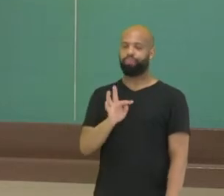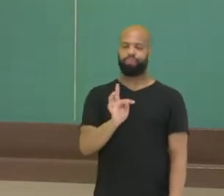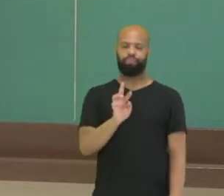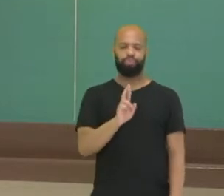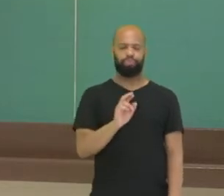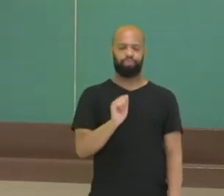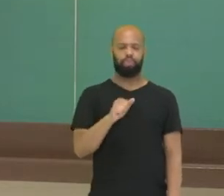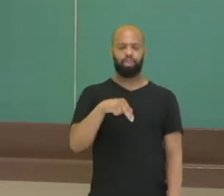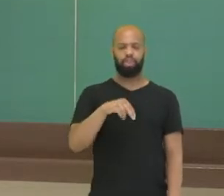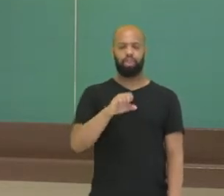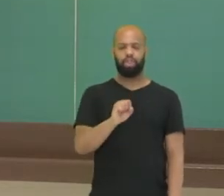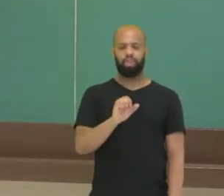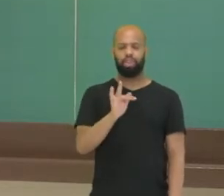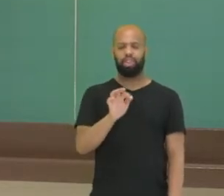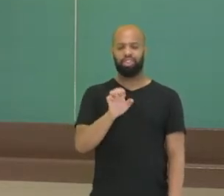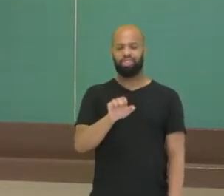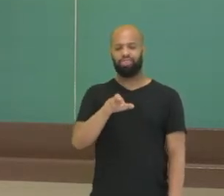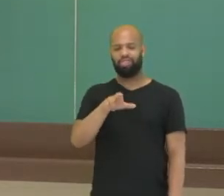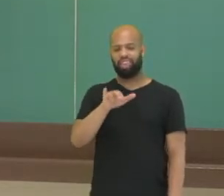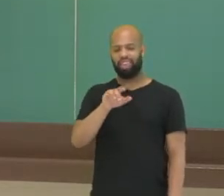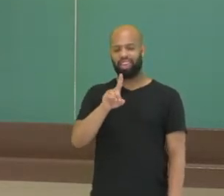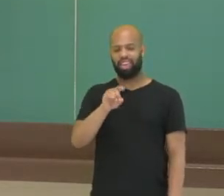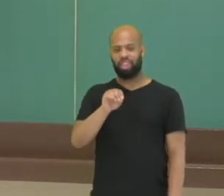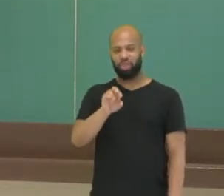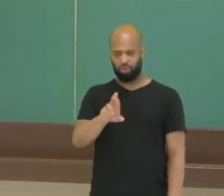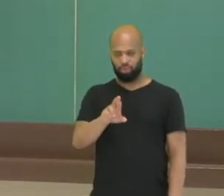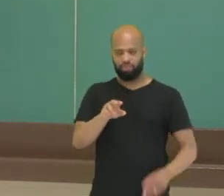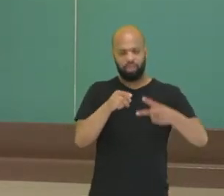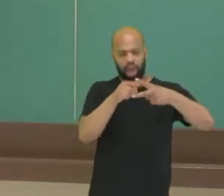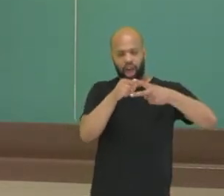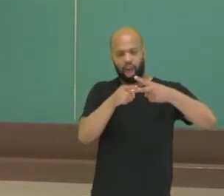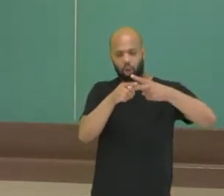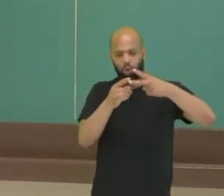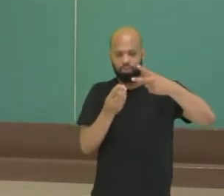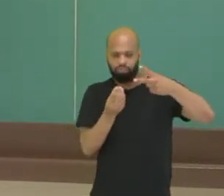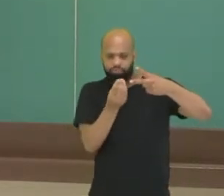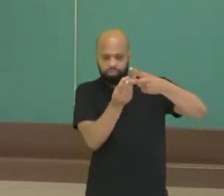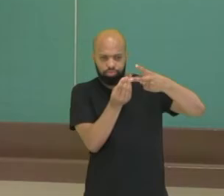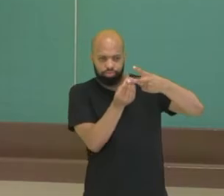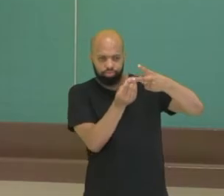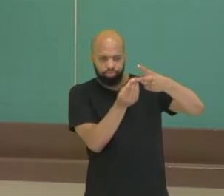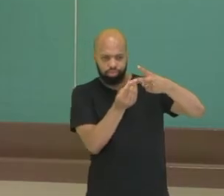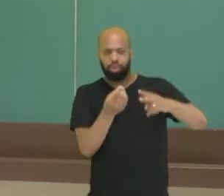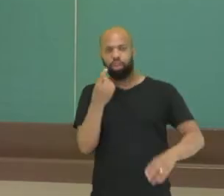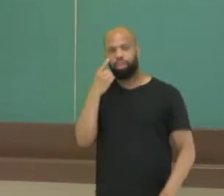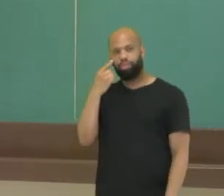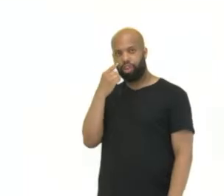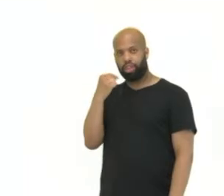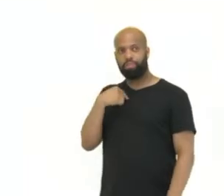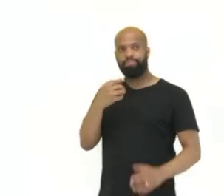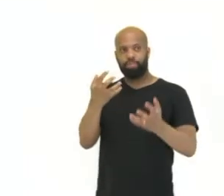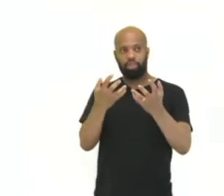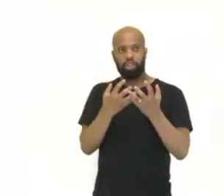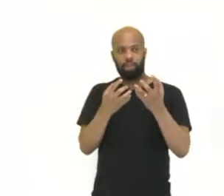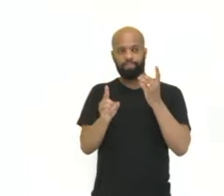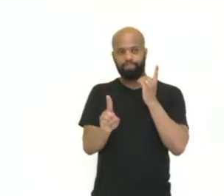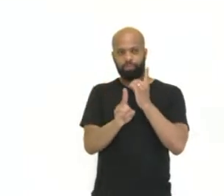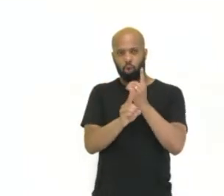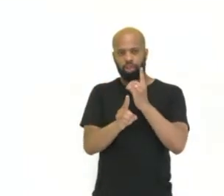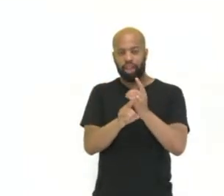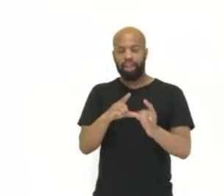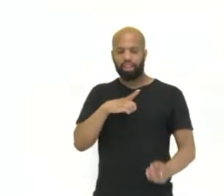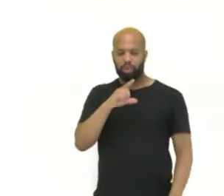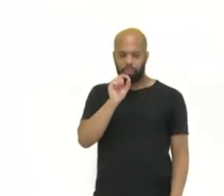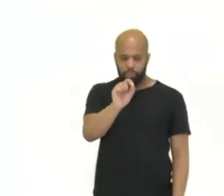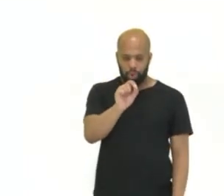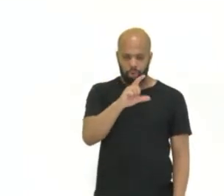pôr o centro do transferidor bem certinho aqui no centro da rotação e vou alinhar aqui